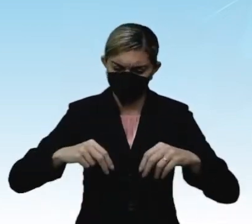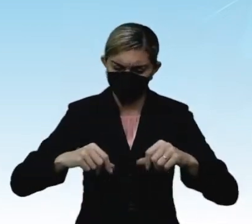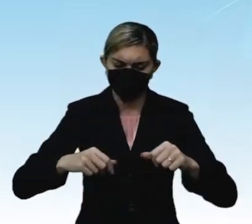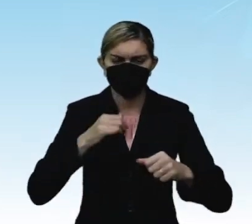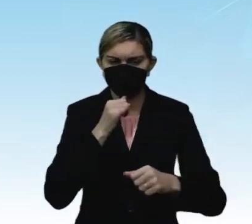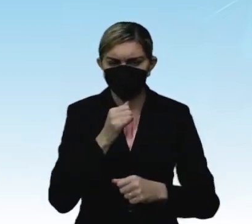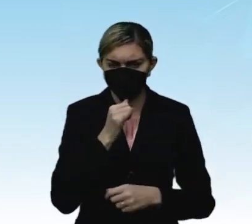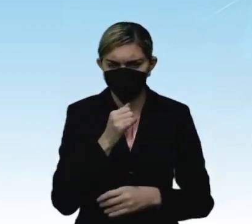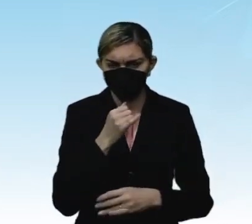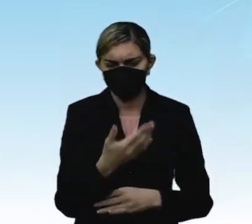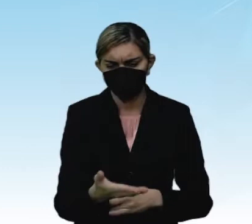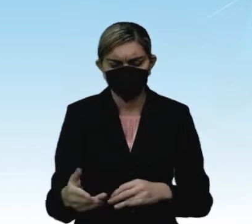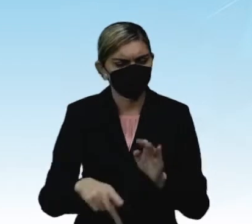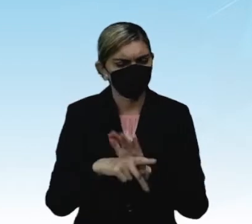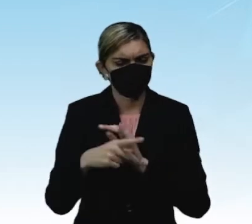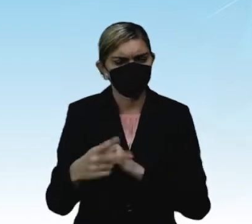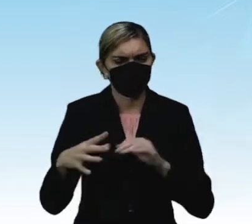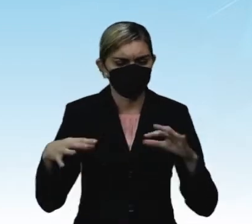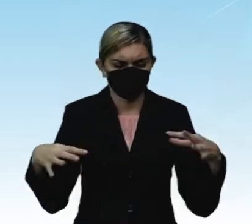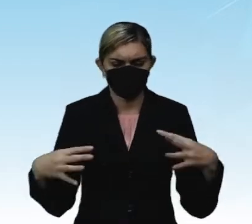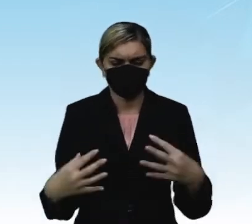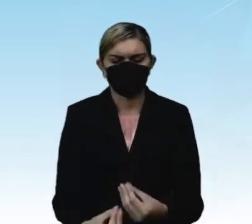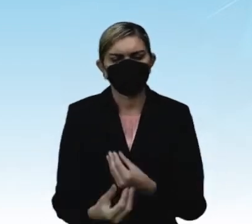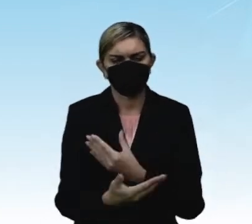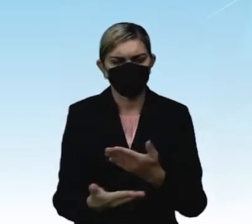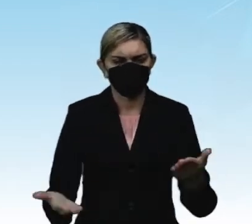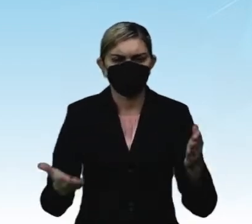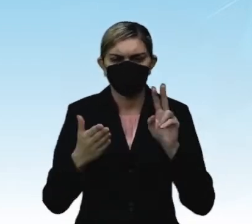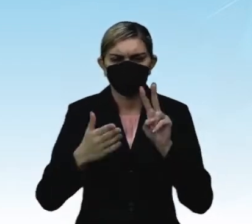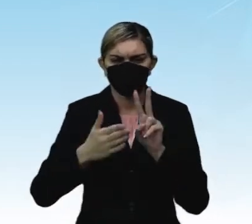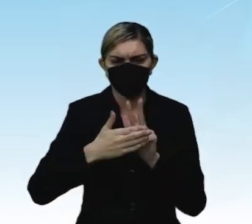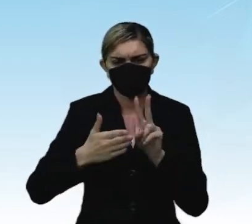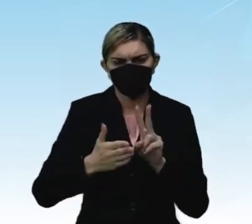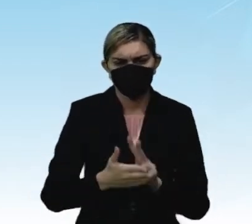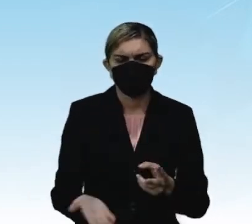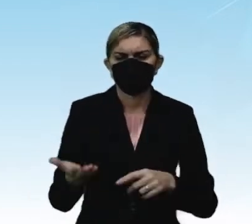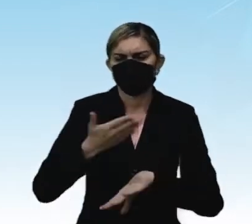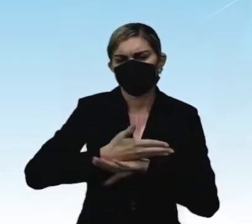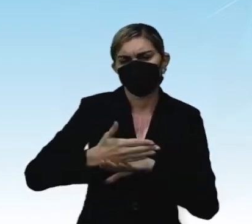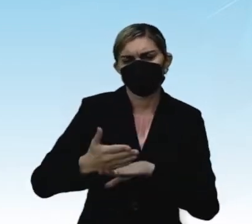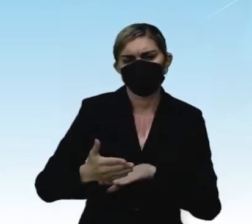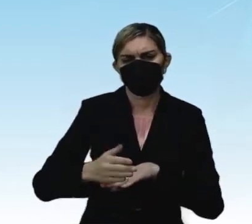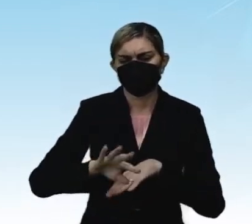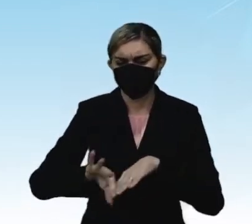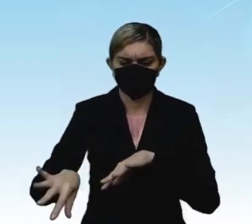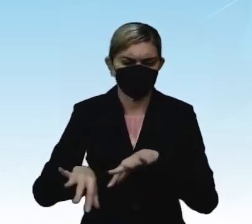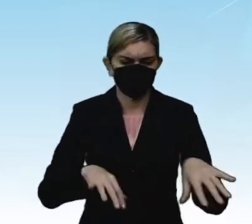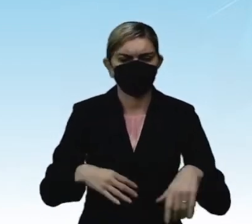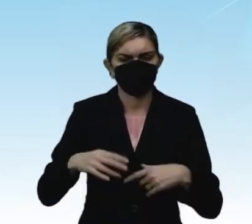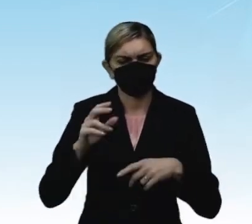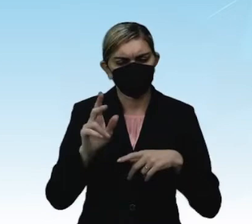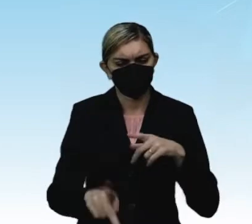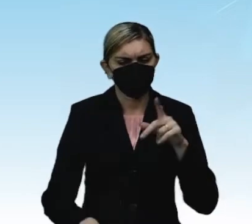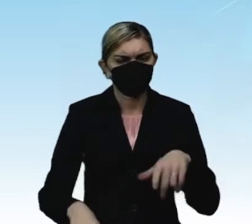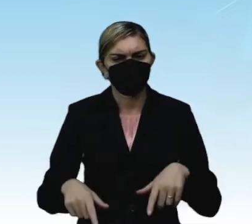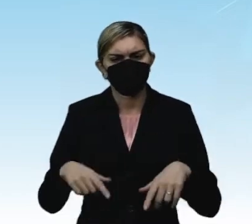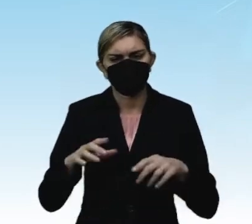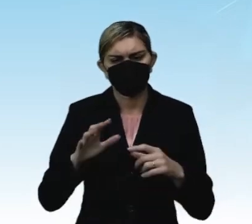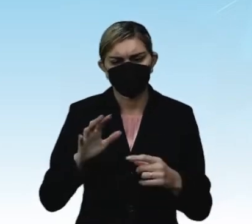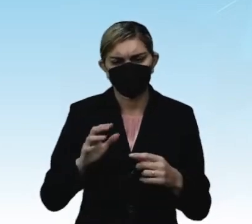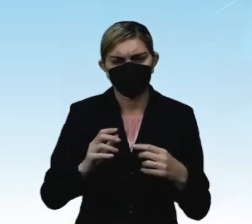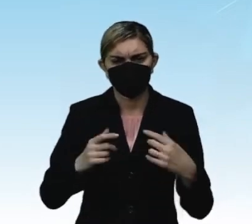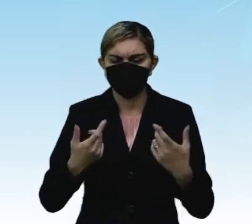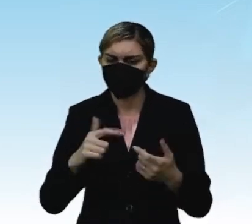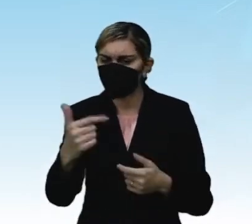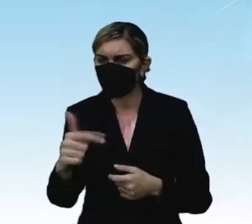meus anjos, pertence a todos ali. Quando o índio caça, costuma dividir com os habitantes da sua tribo. Não tem